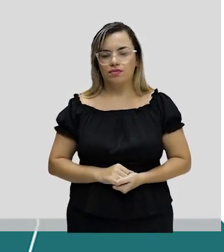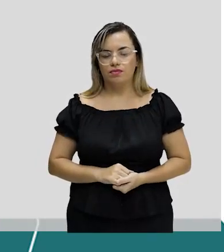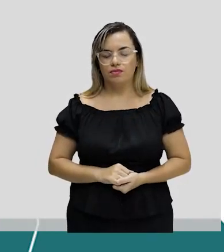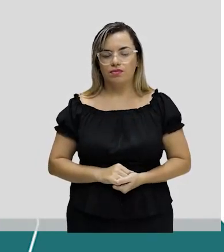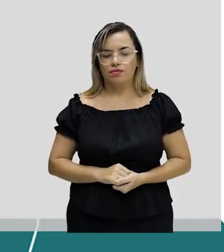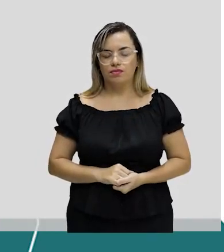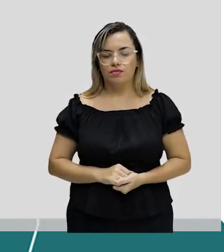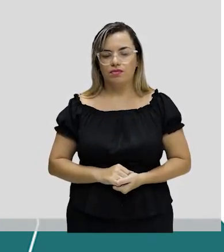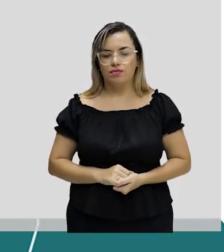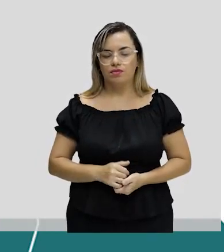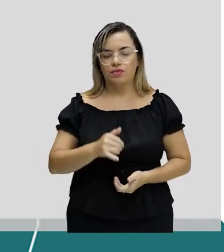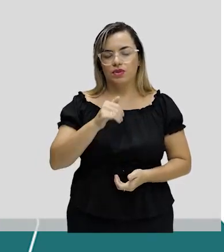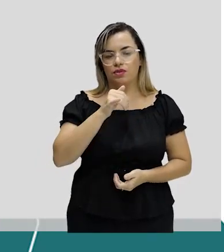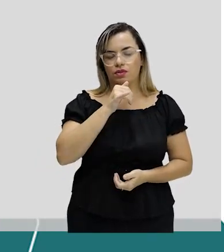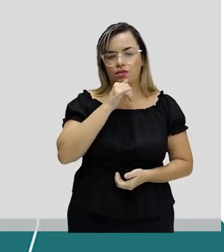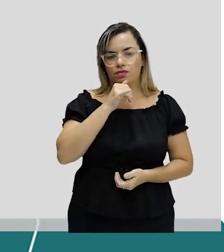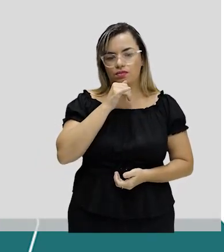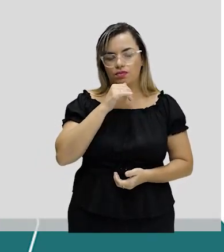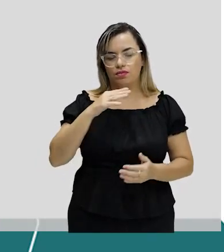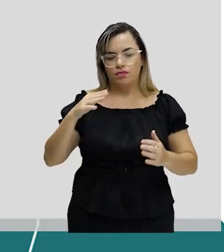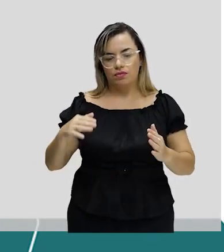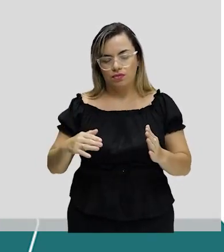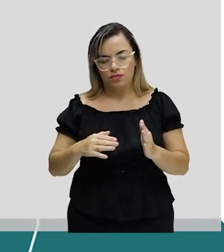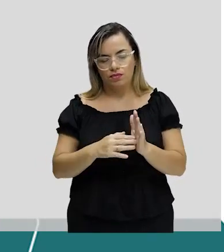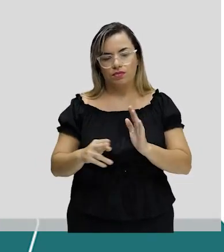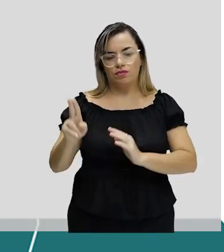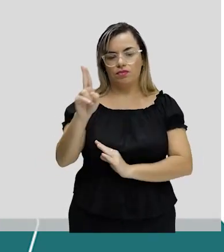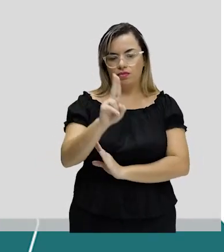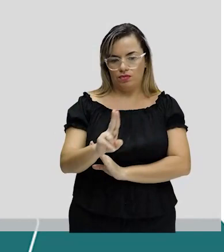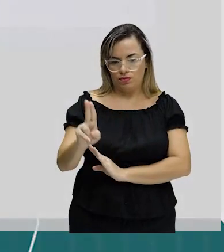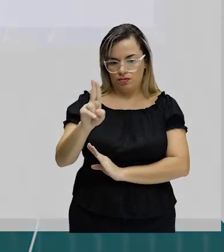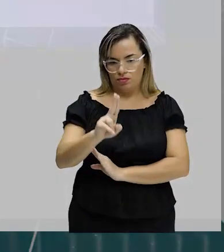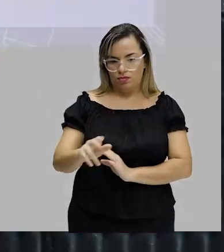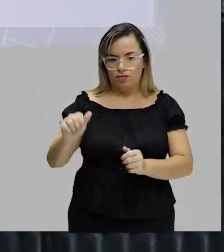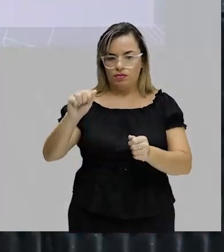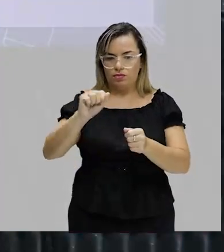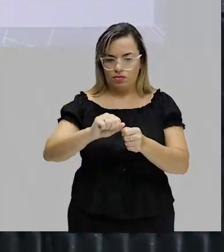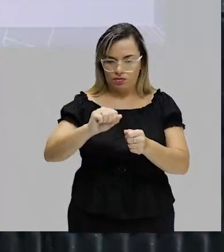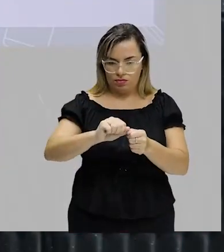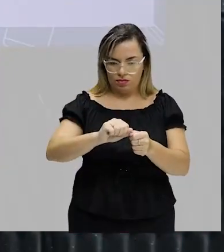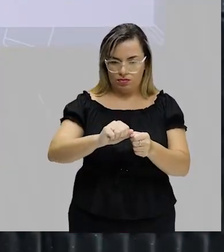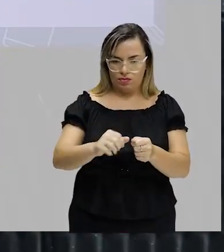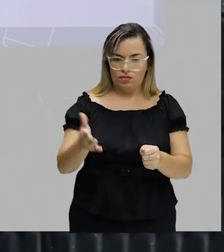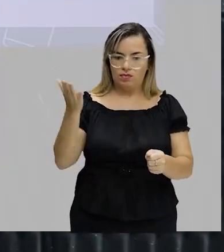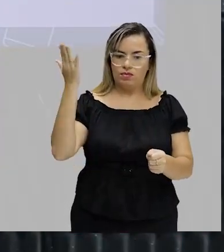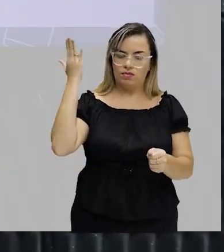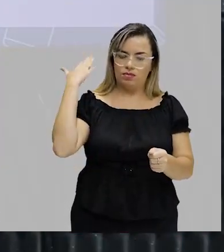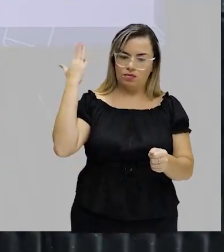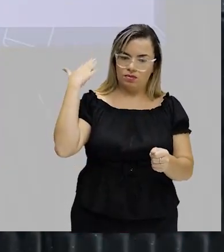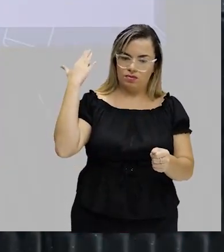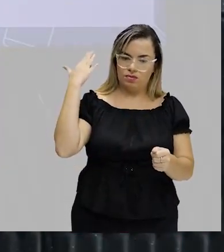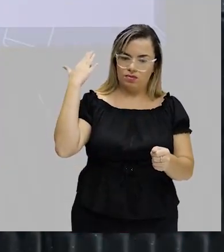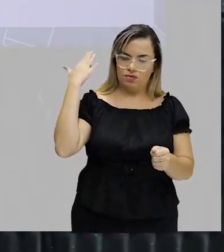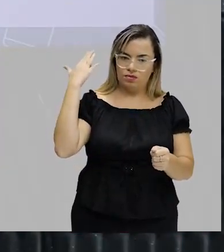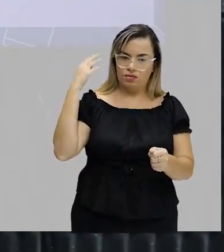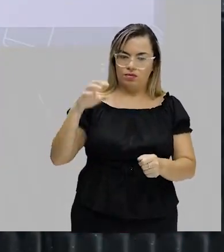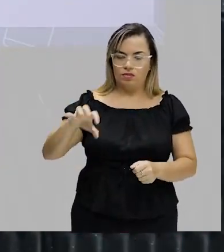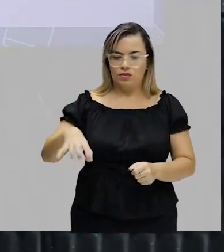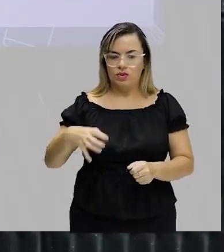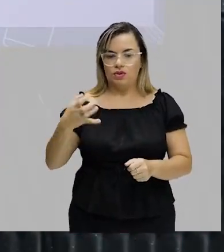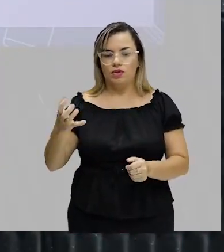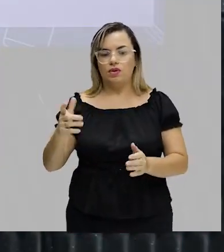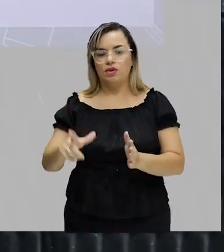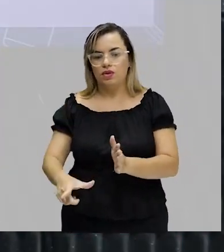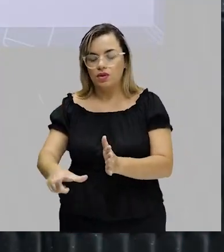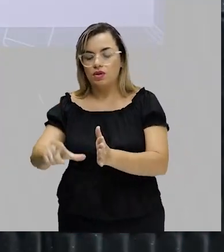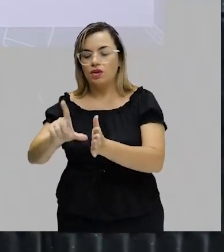É o exemplo que nós vimos até aqui. É usado para expressar uma ação passada que aconteceu antes de uma outra